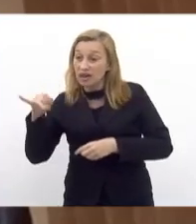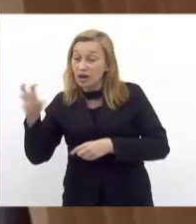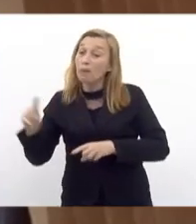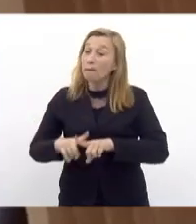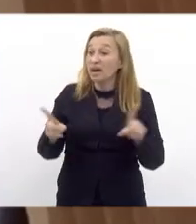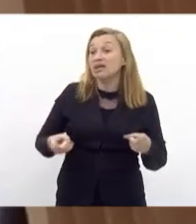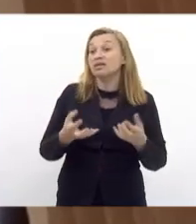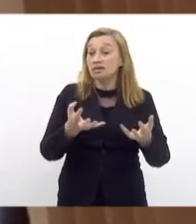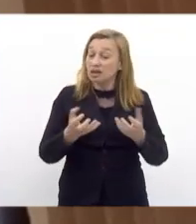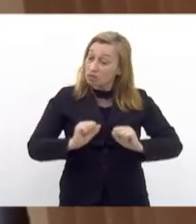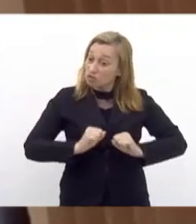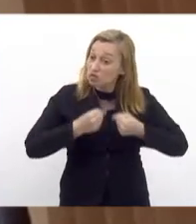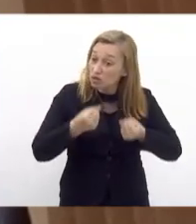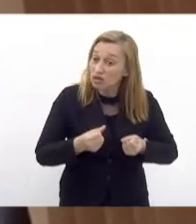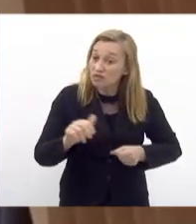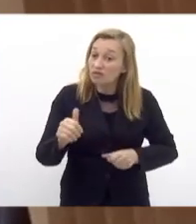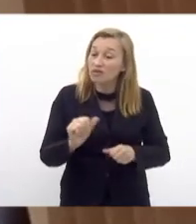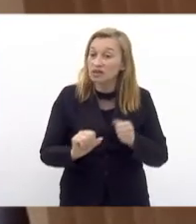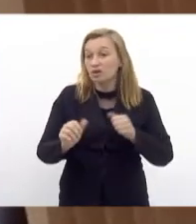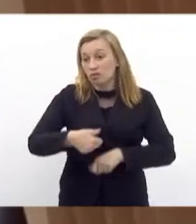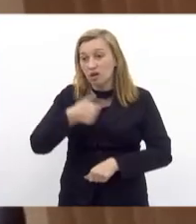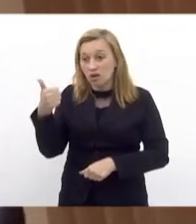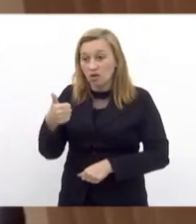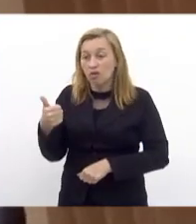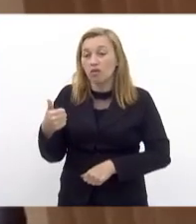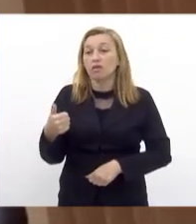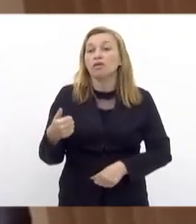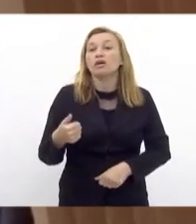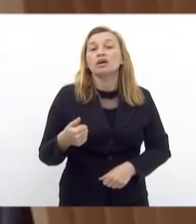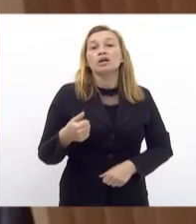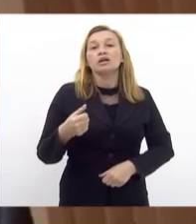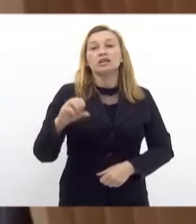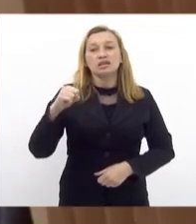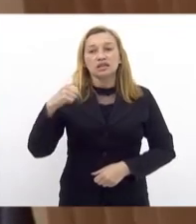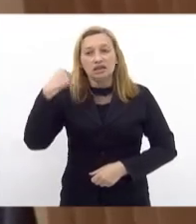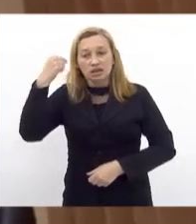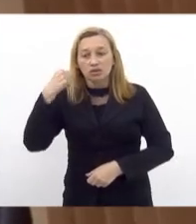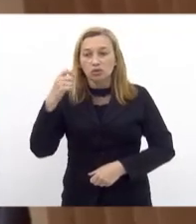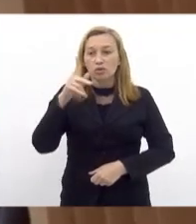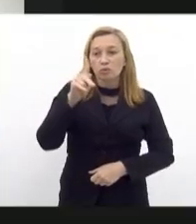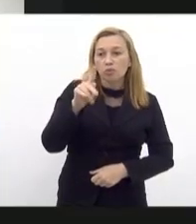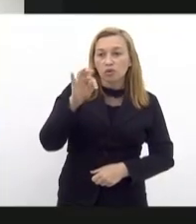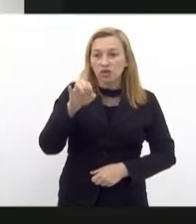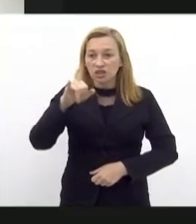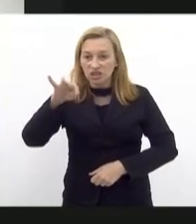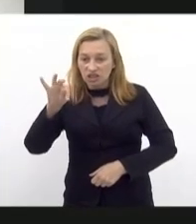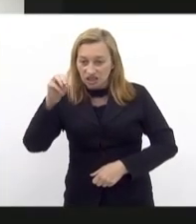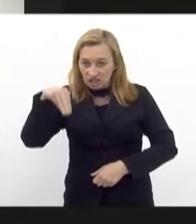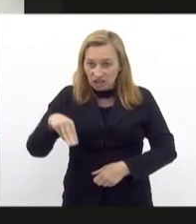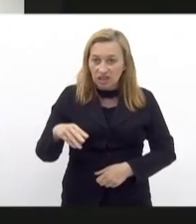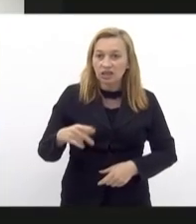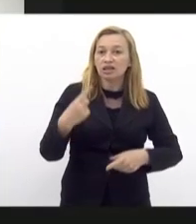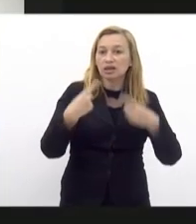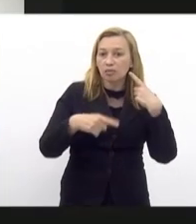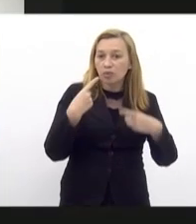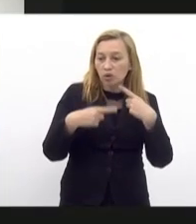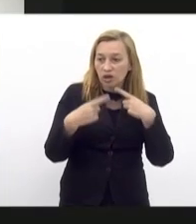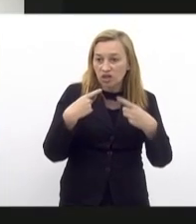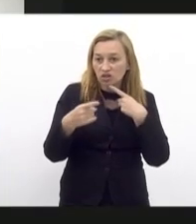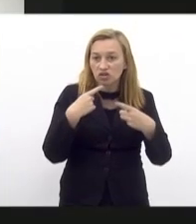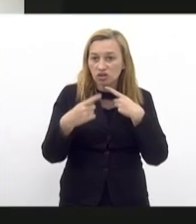que é disputar aqui tecnicamente, mas principalmente, senador Portinho, na política, que é onde esse campo de batalha